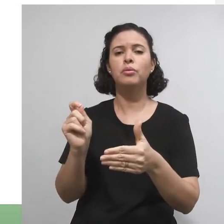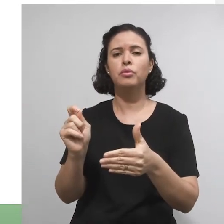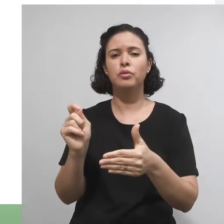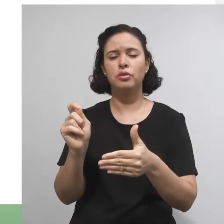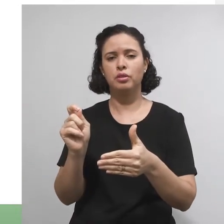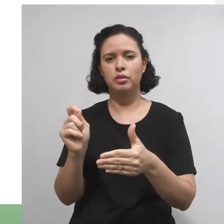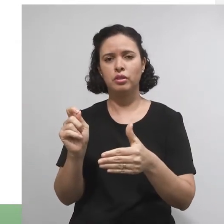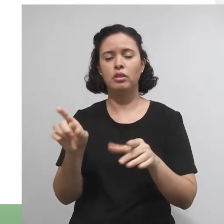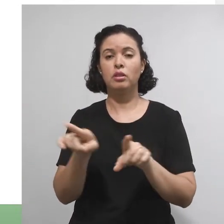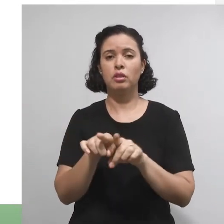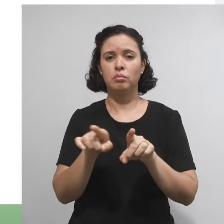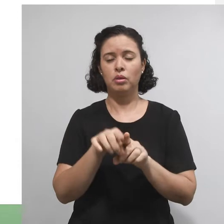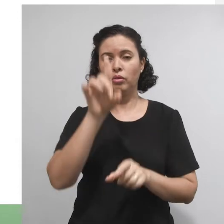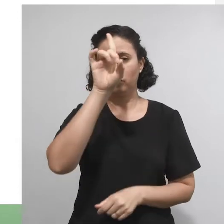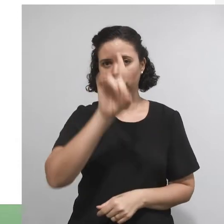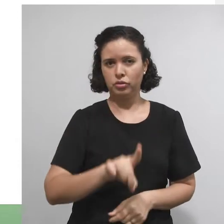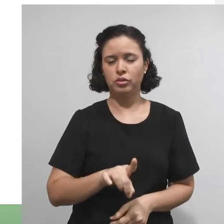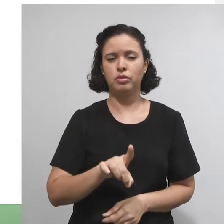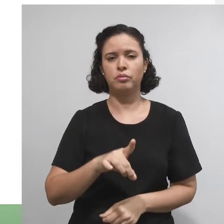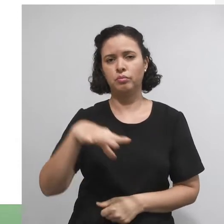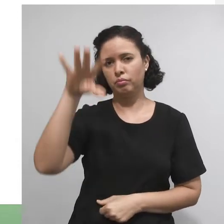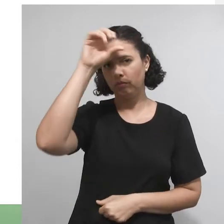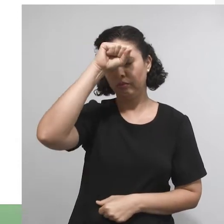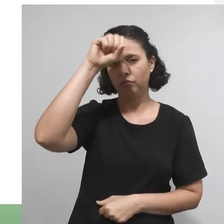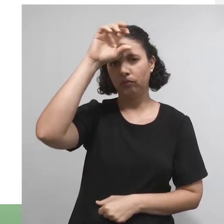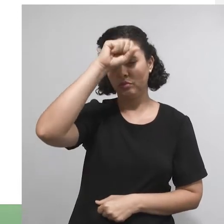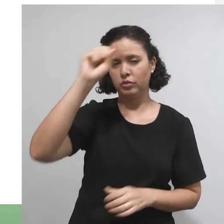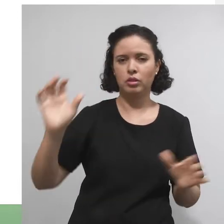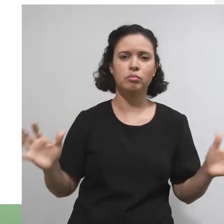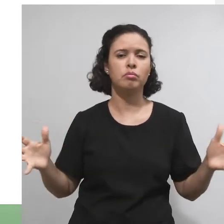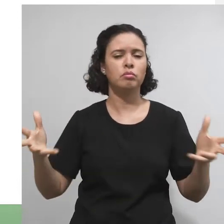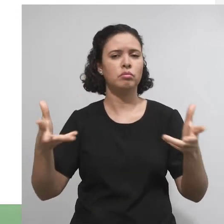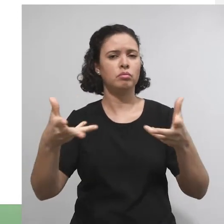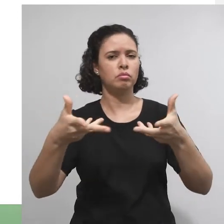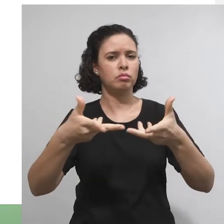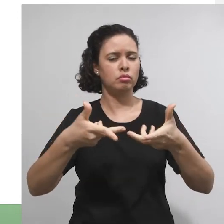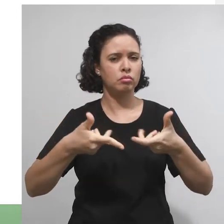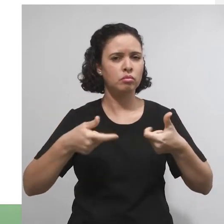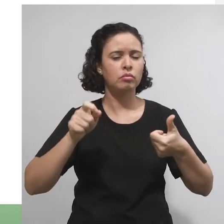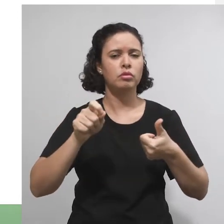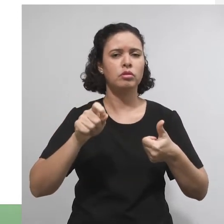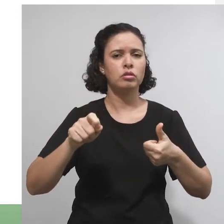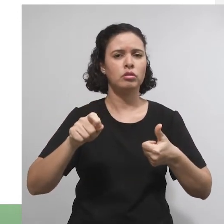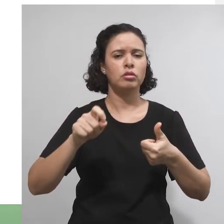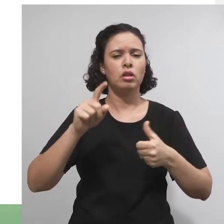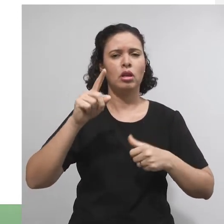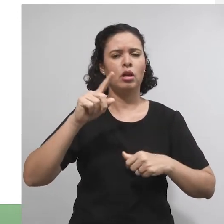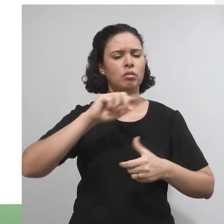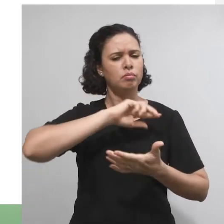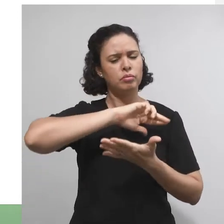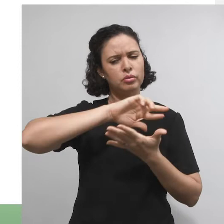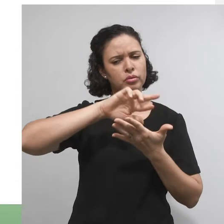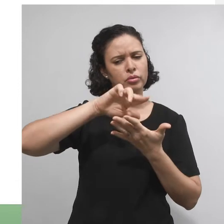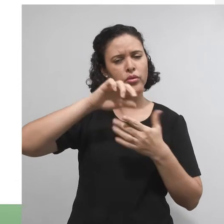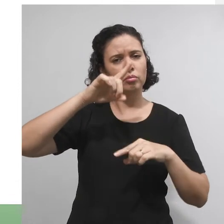decorrentes das gerais, e os direitos de aprendizagem e habilidades relativas aos diversos objetos do